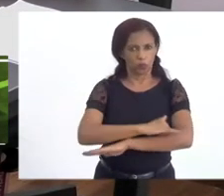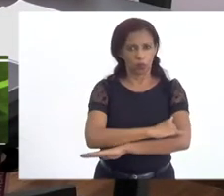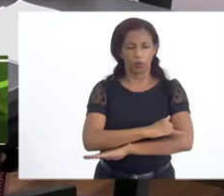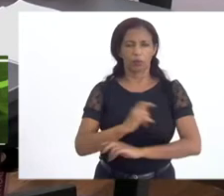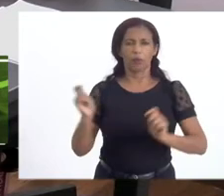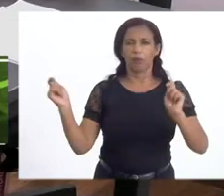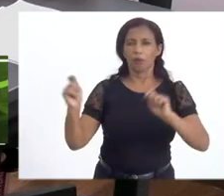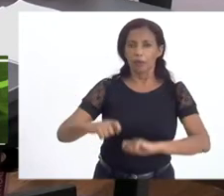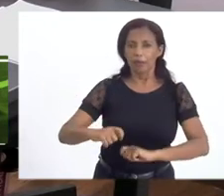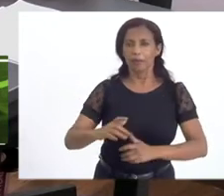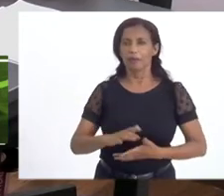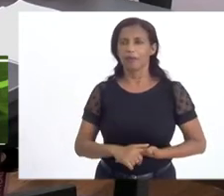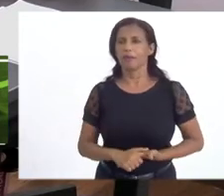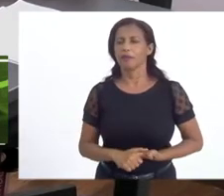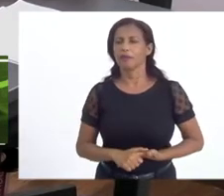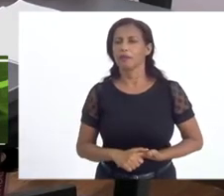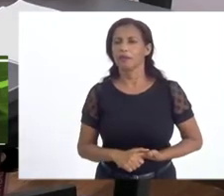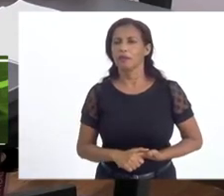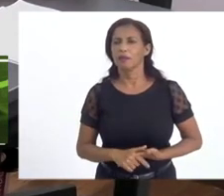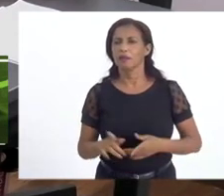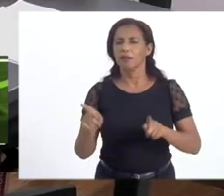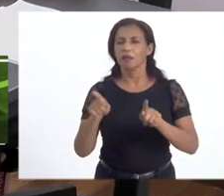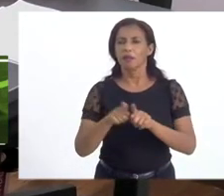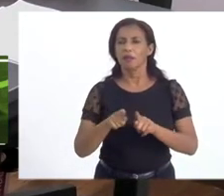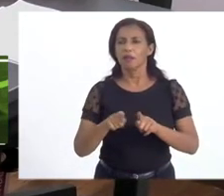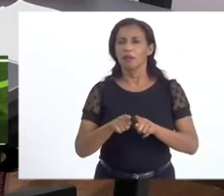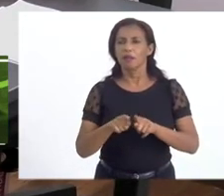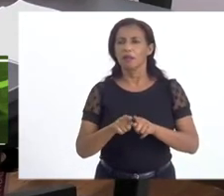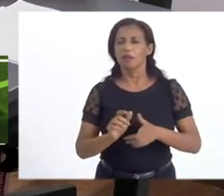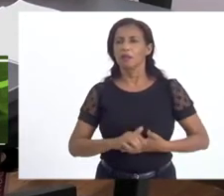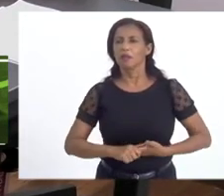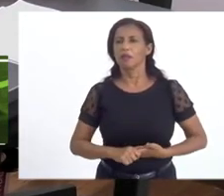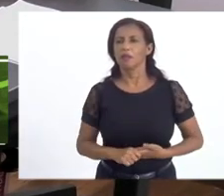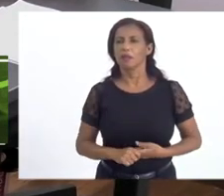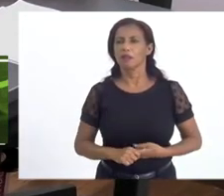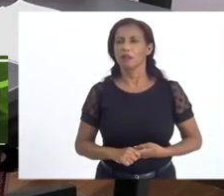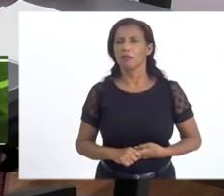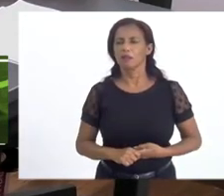da organização do trânsito